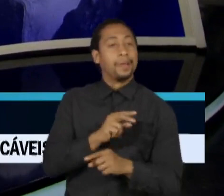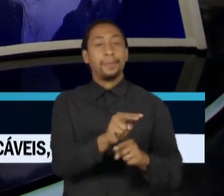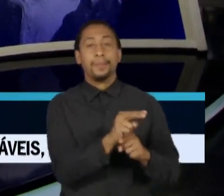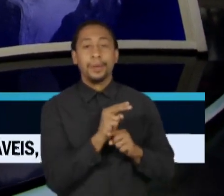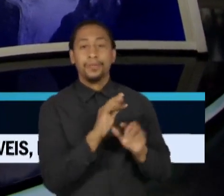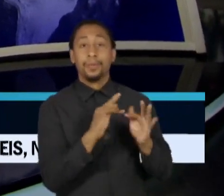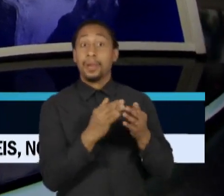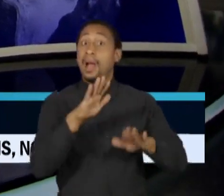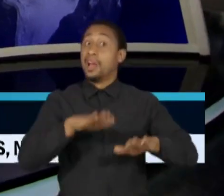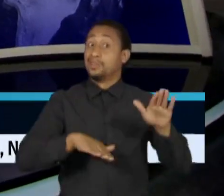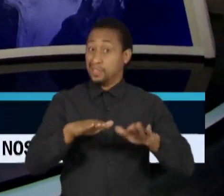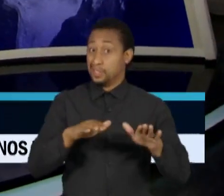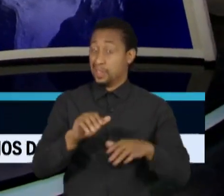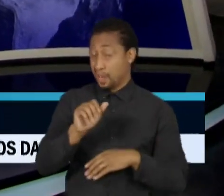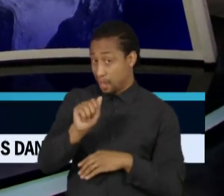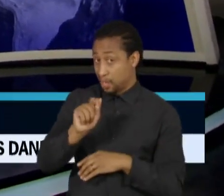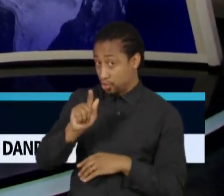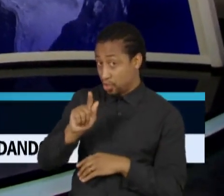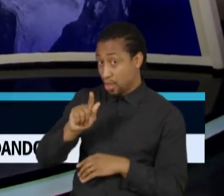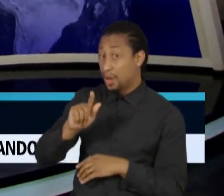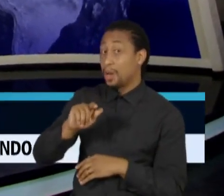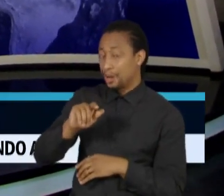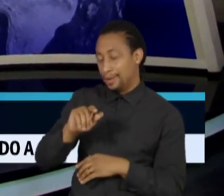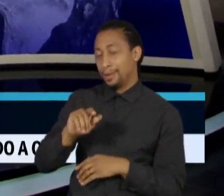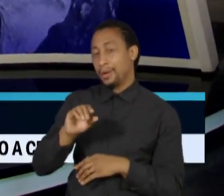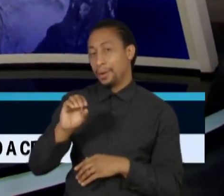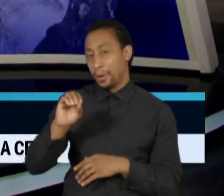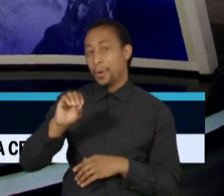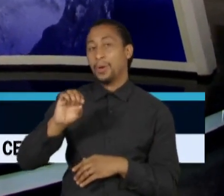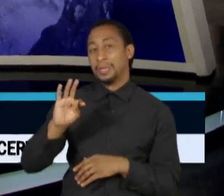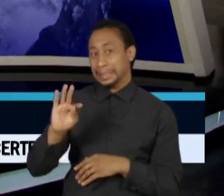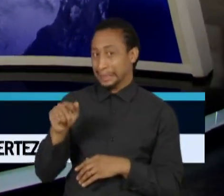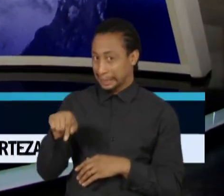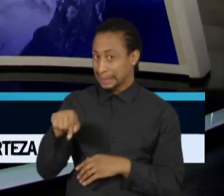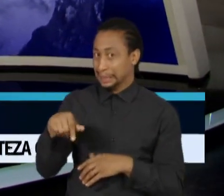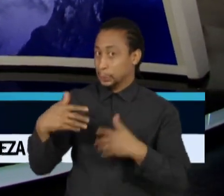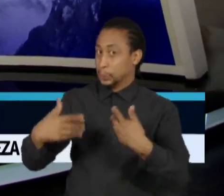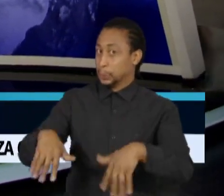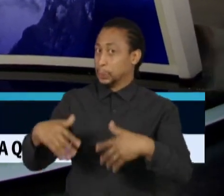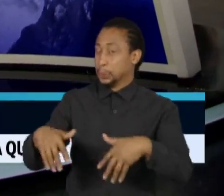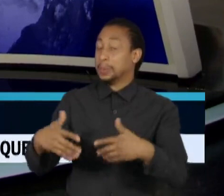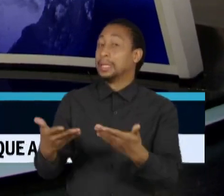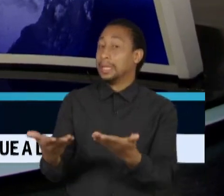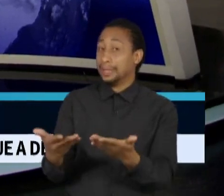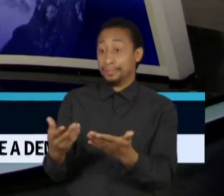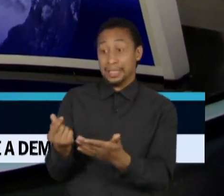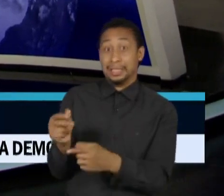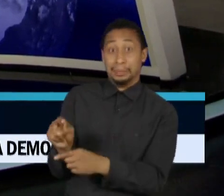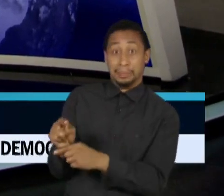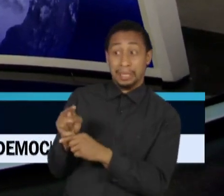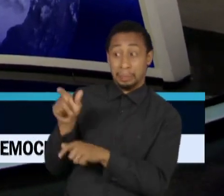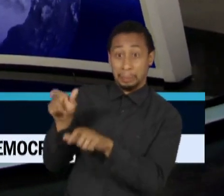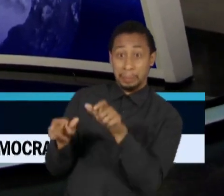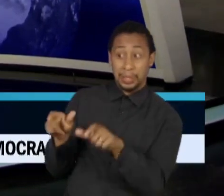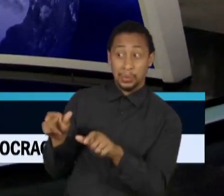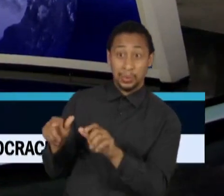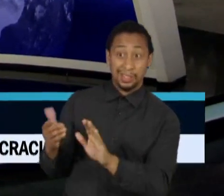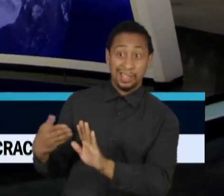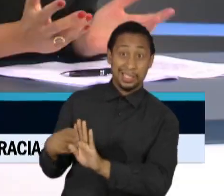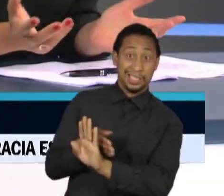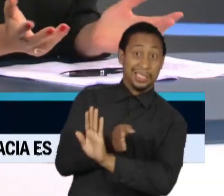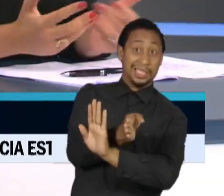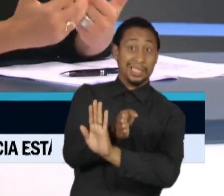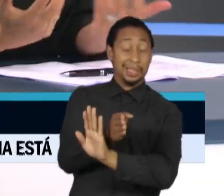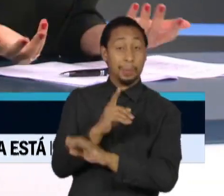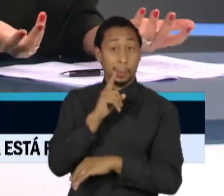vezes com agiotas também, porque muitas pessoas entraram nessa relação com o banco recentemente e não sabe, não conhece os trâmites de pegar esse empréstimo